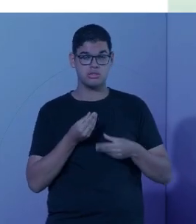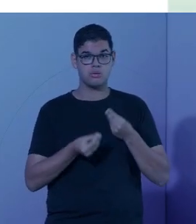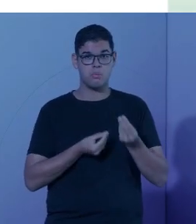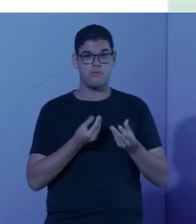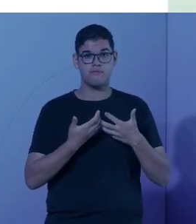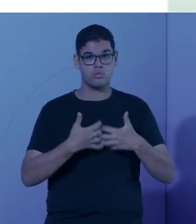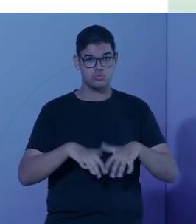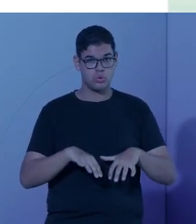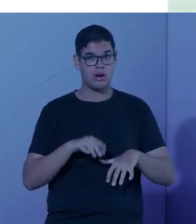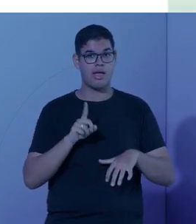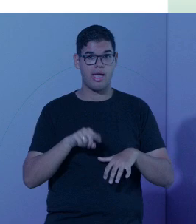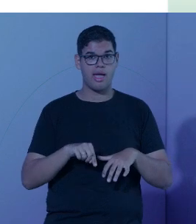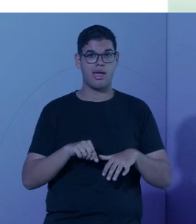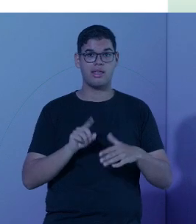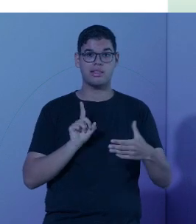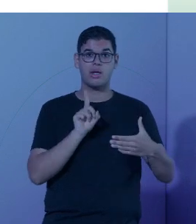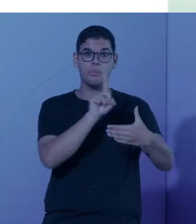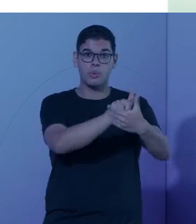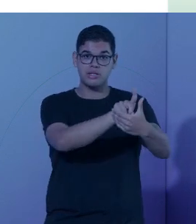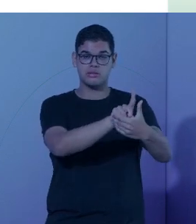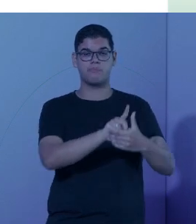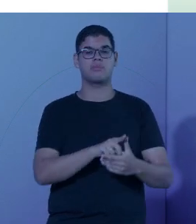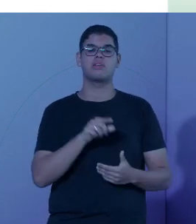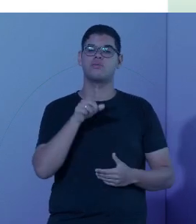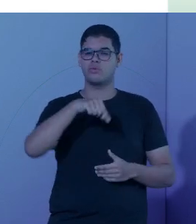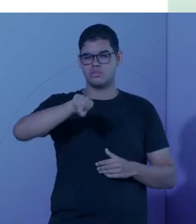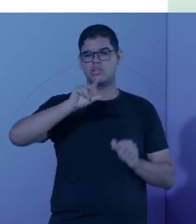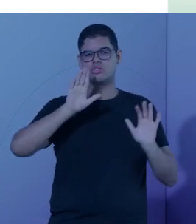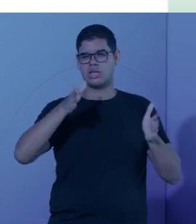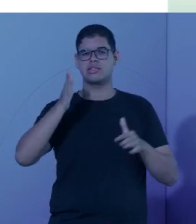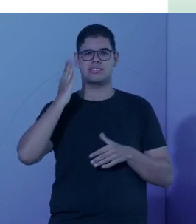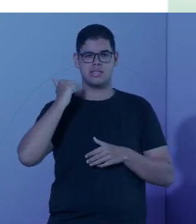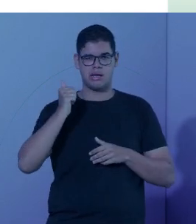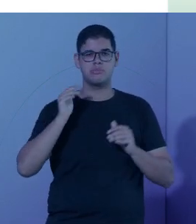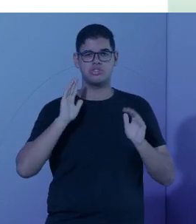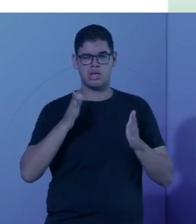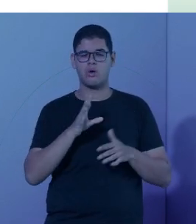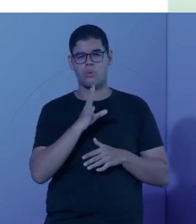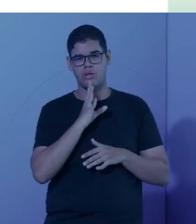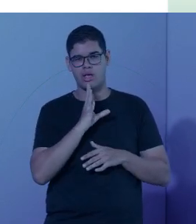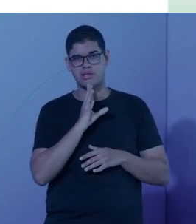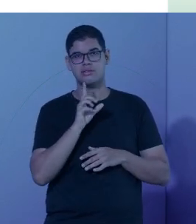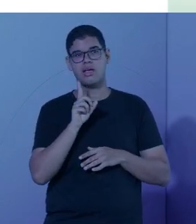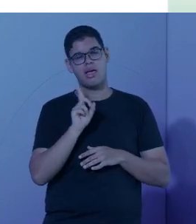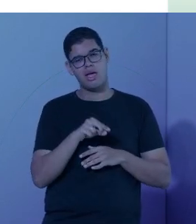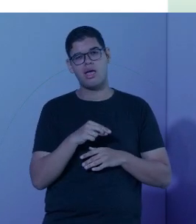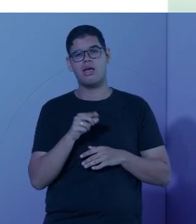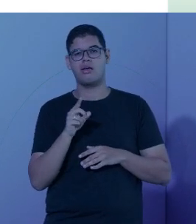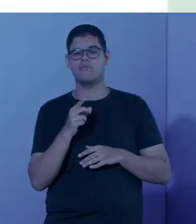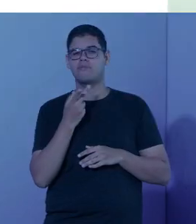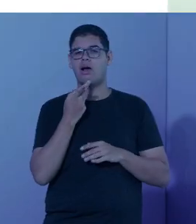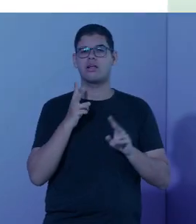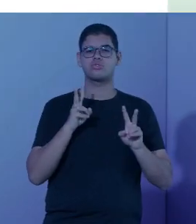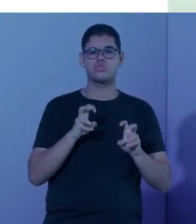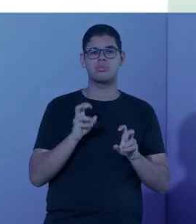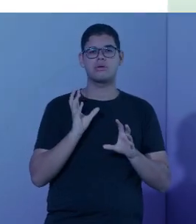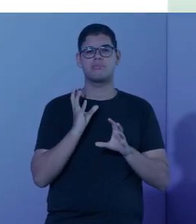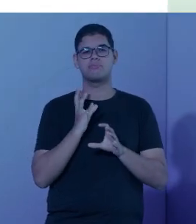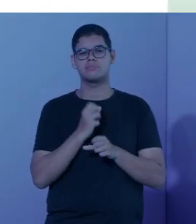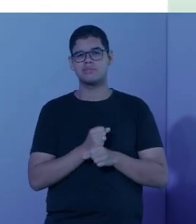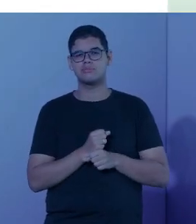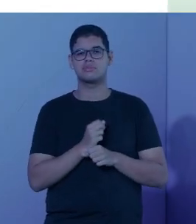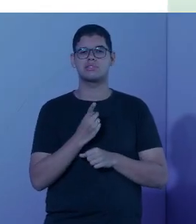incorporação, que é aquele processo que vocês conhecem muito bem, os 180 dias, prorrogáveis por mais 90, para o